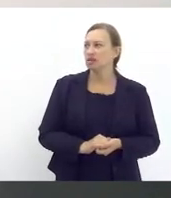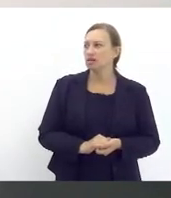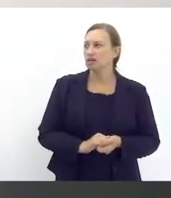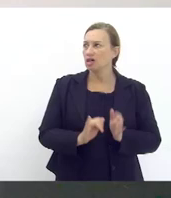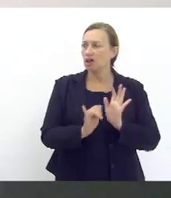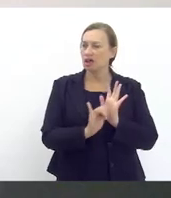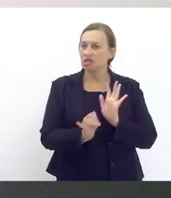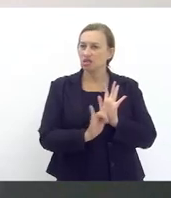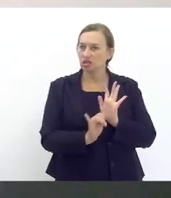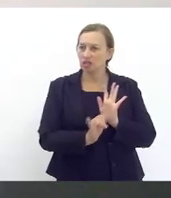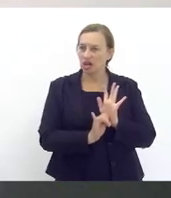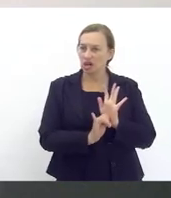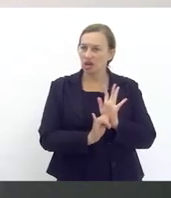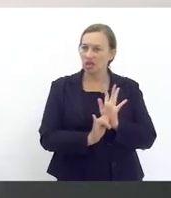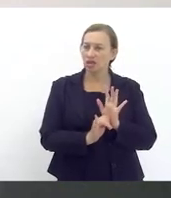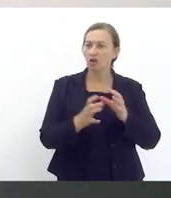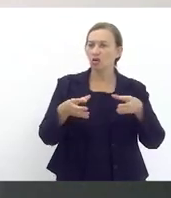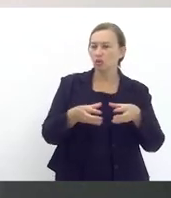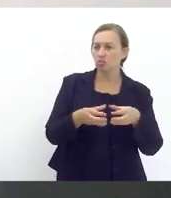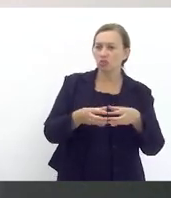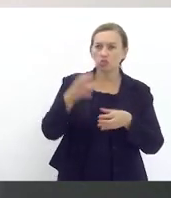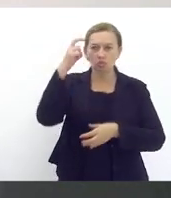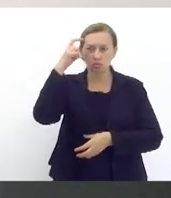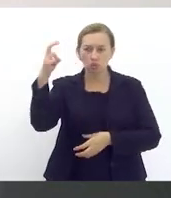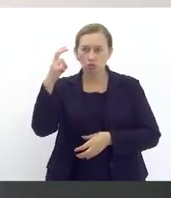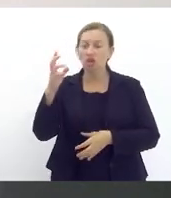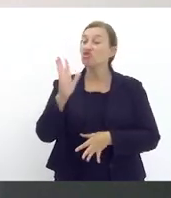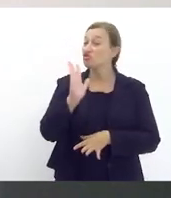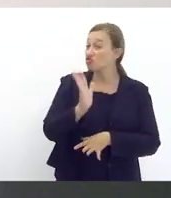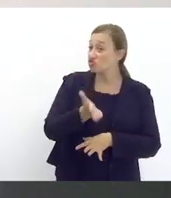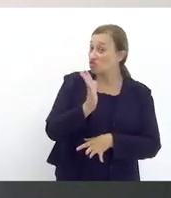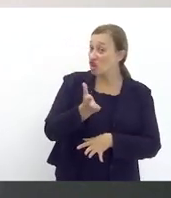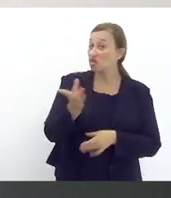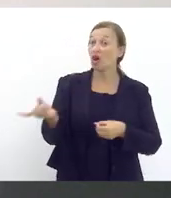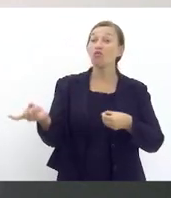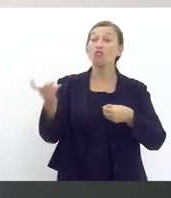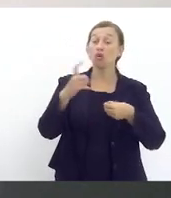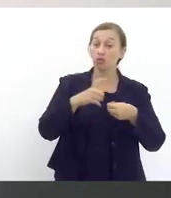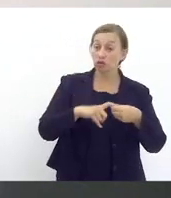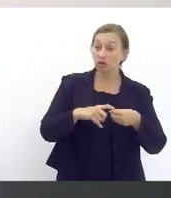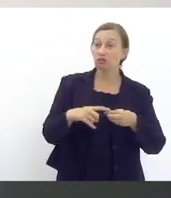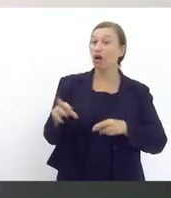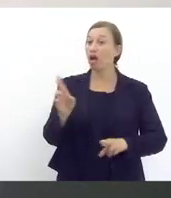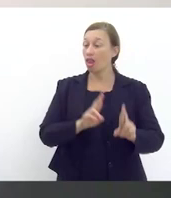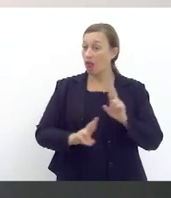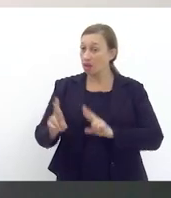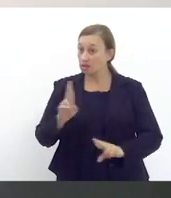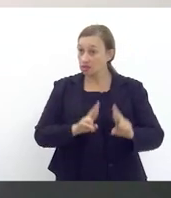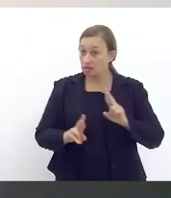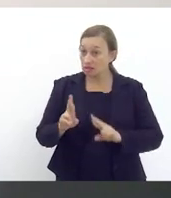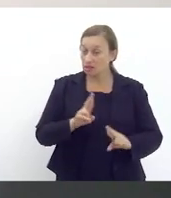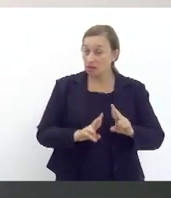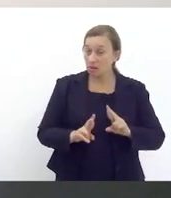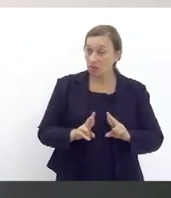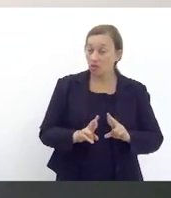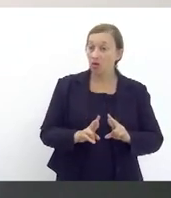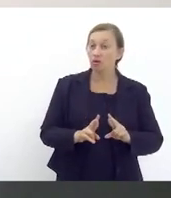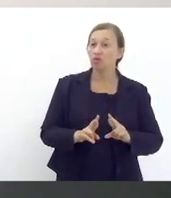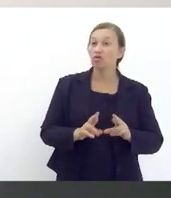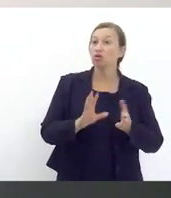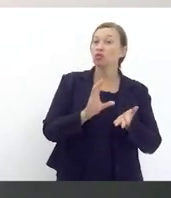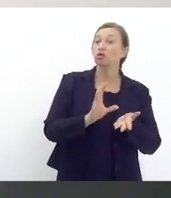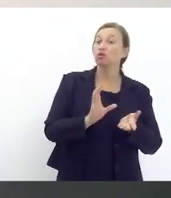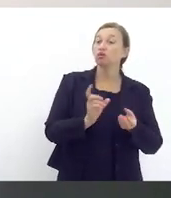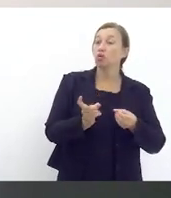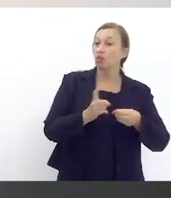editais para Pontões de cultura e já está retomando a relação destravando o convênios que estão